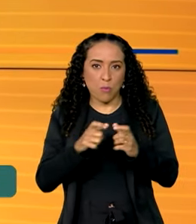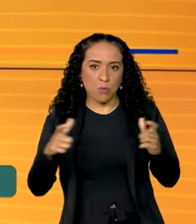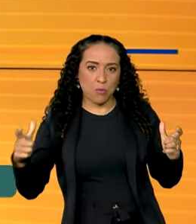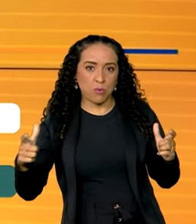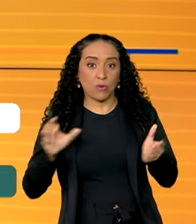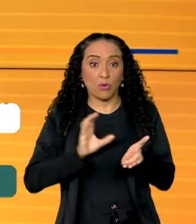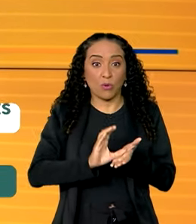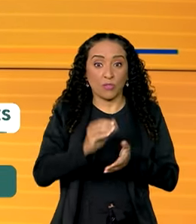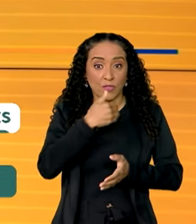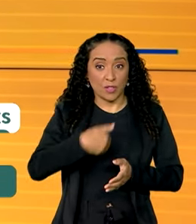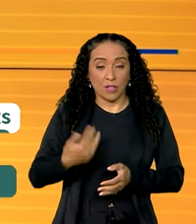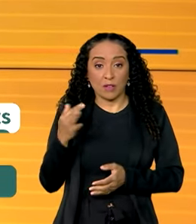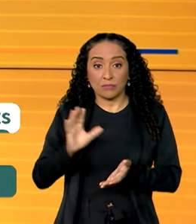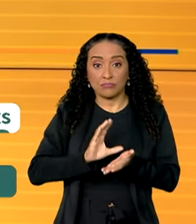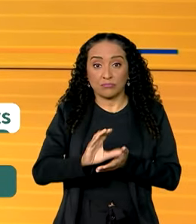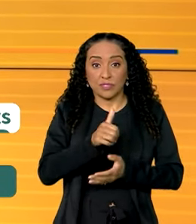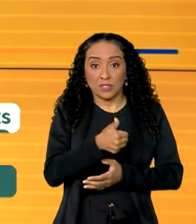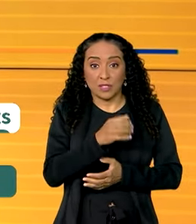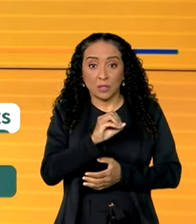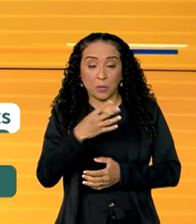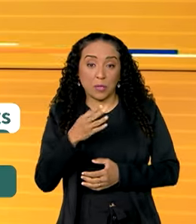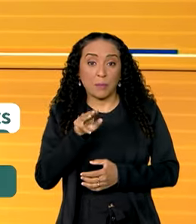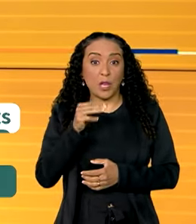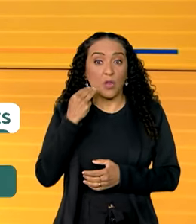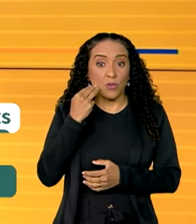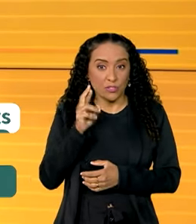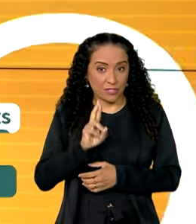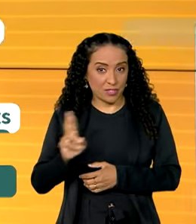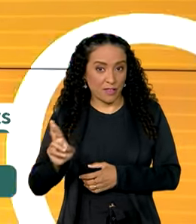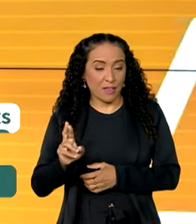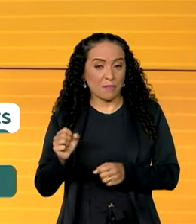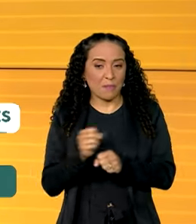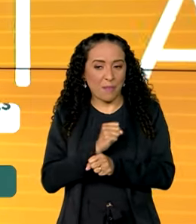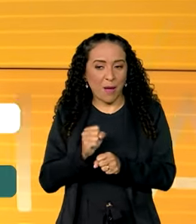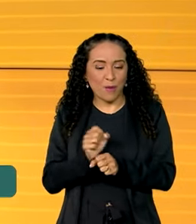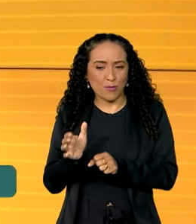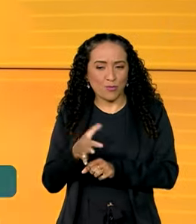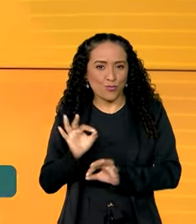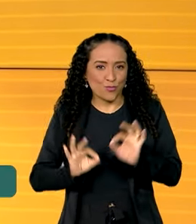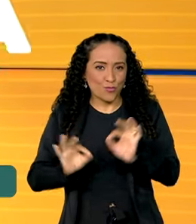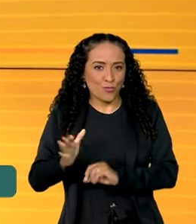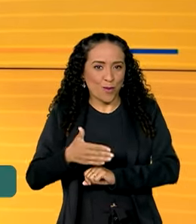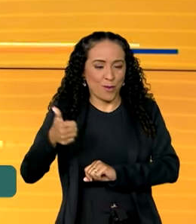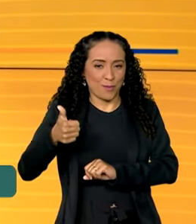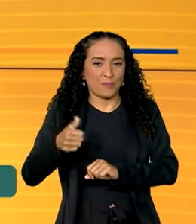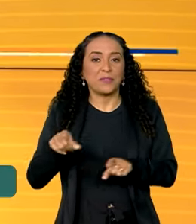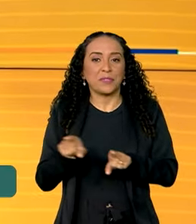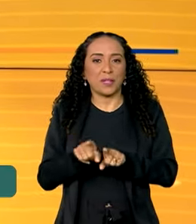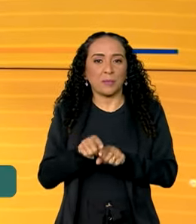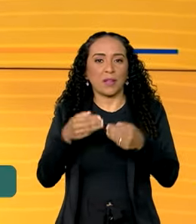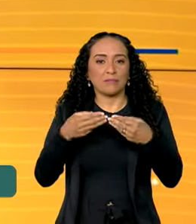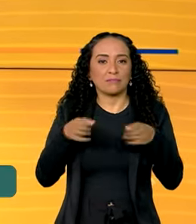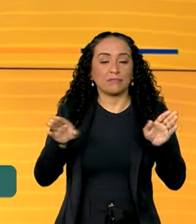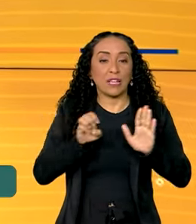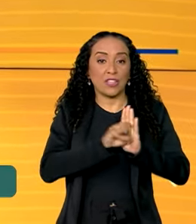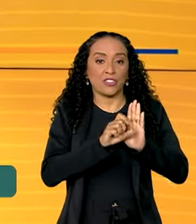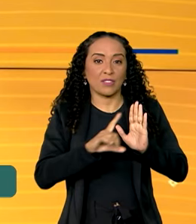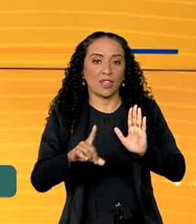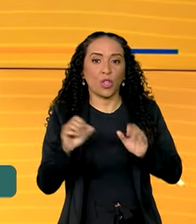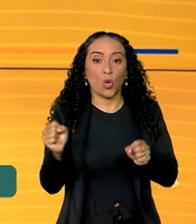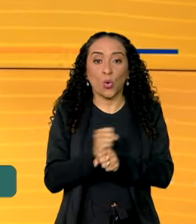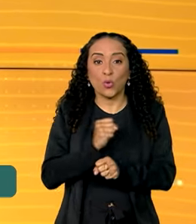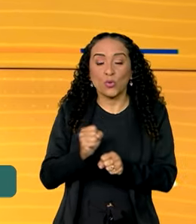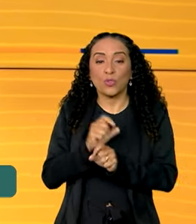pelo Governo Federal um total de R 104 milhões deais para obras de melhoria também foi lançado o edital de